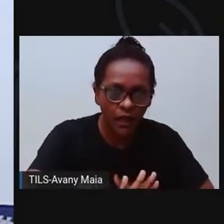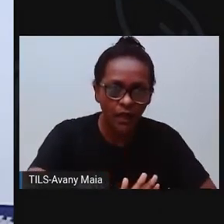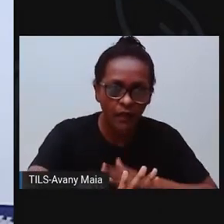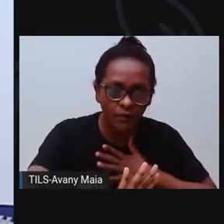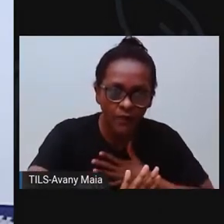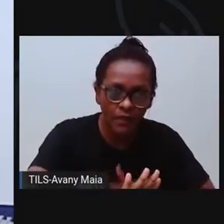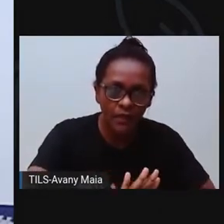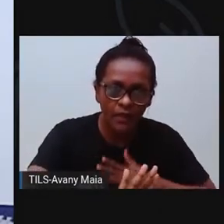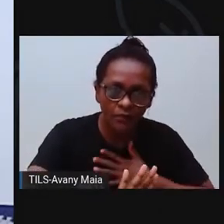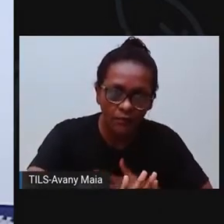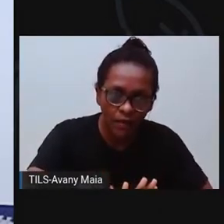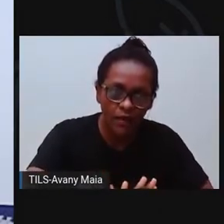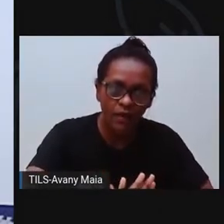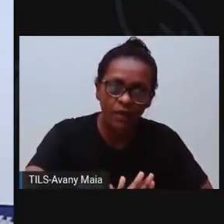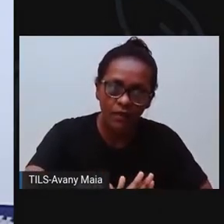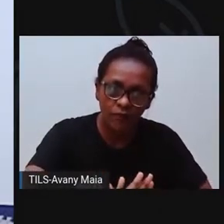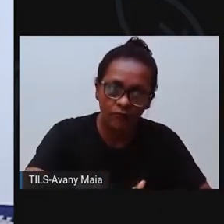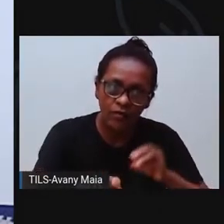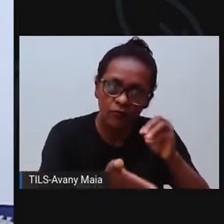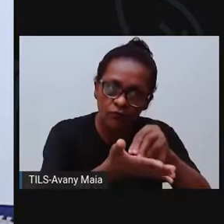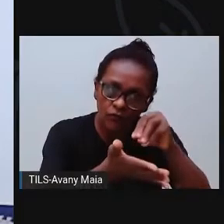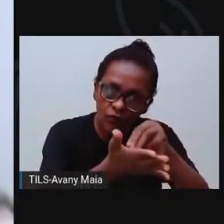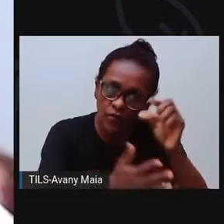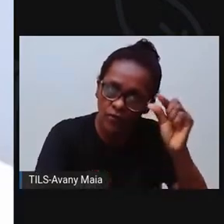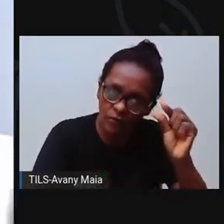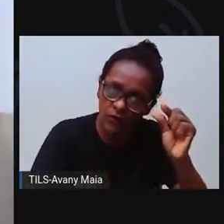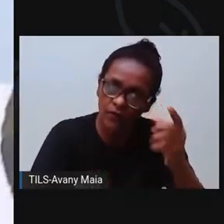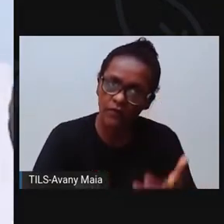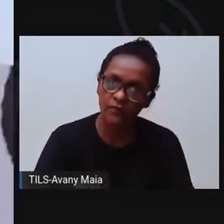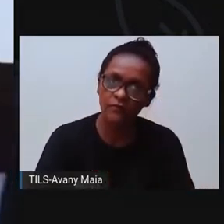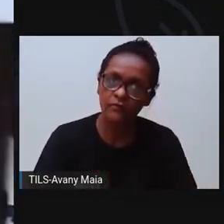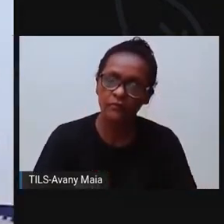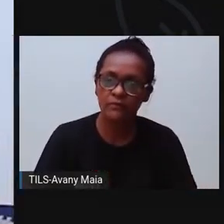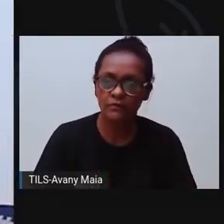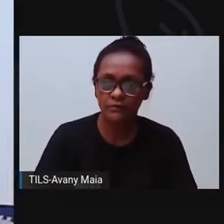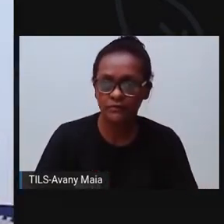Ainda estamos no caminho.